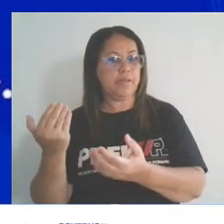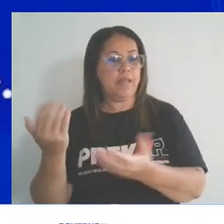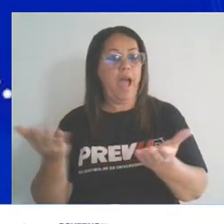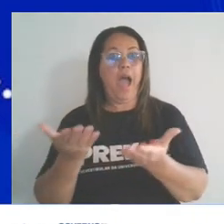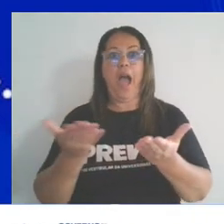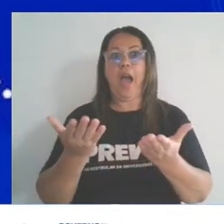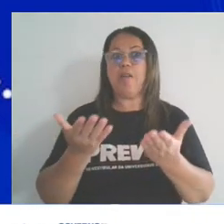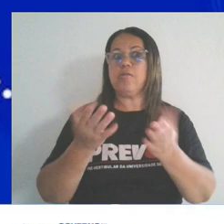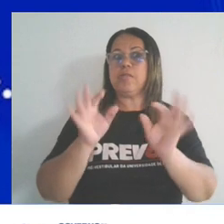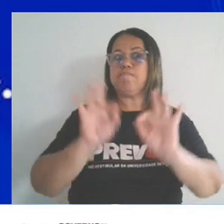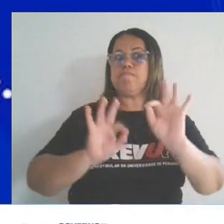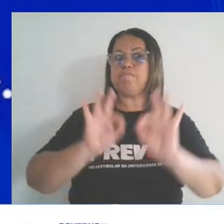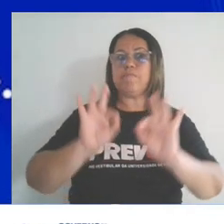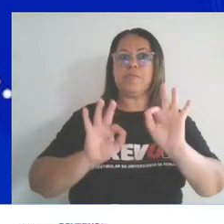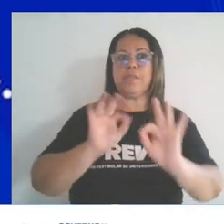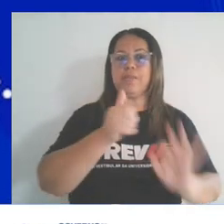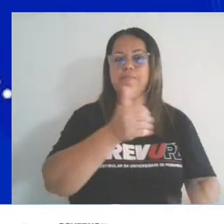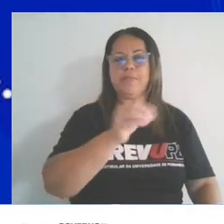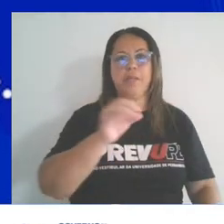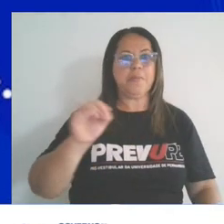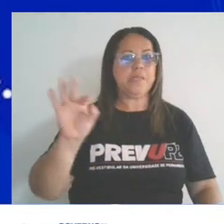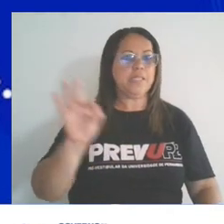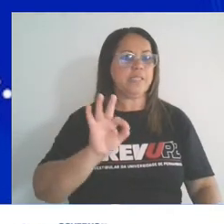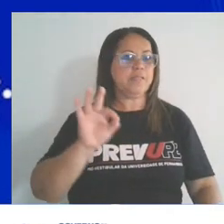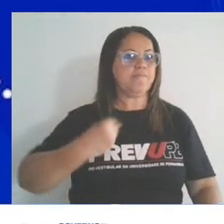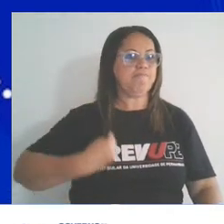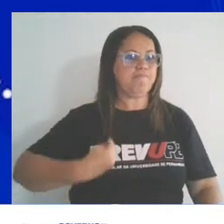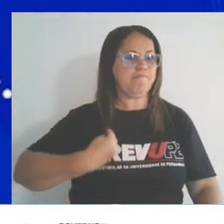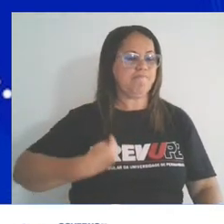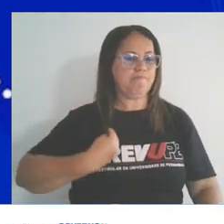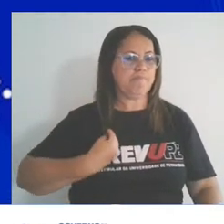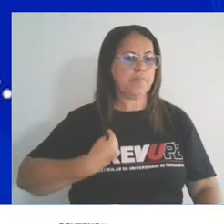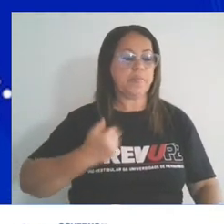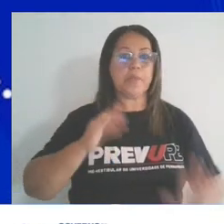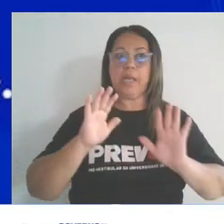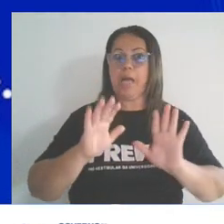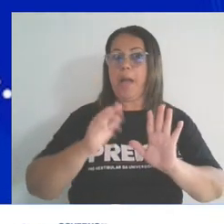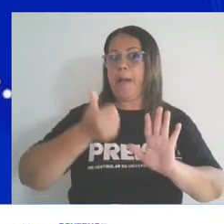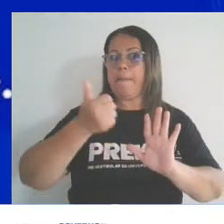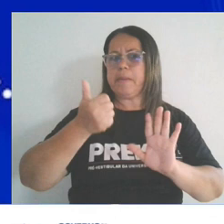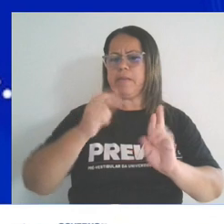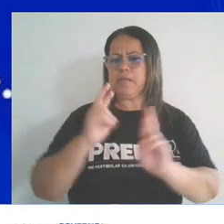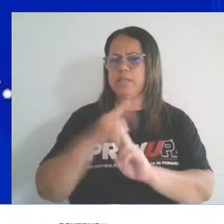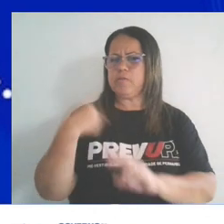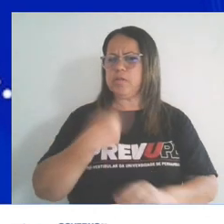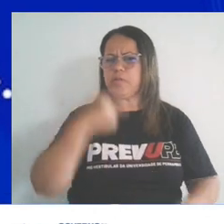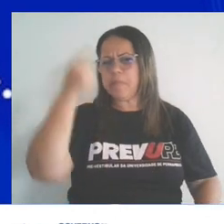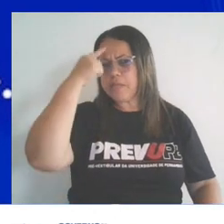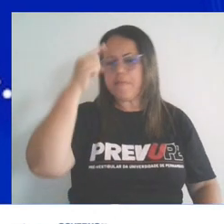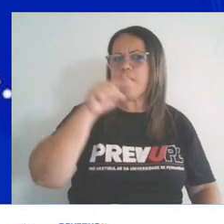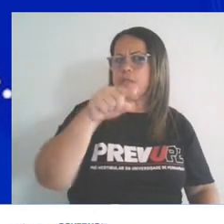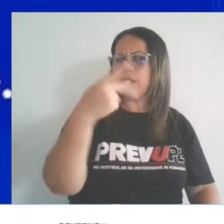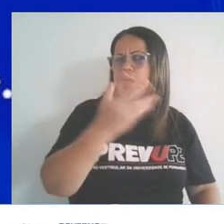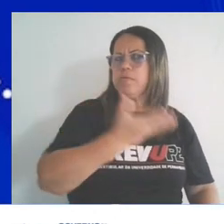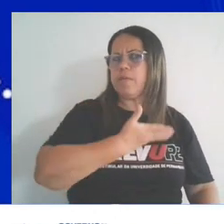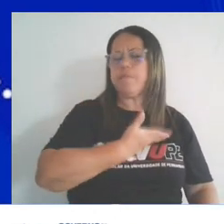estrutura 100% digital. Então, aquela primeira relação que a gente pensou, você e seus amigos, por exemplo,